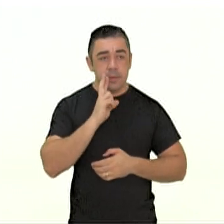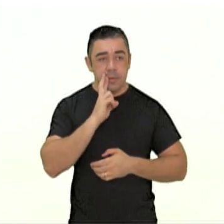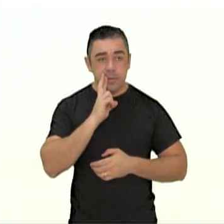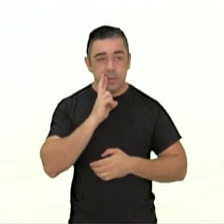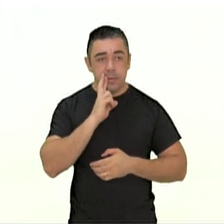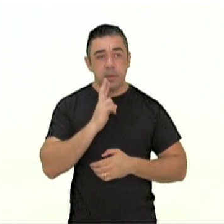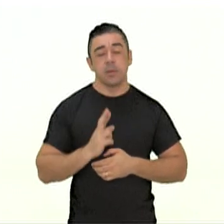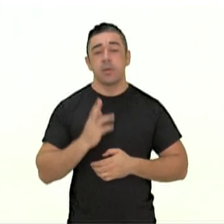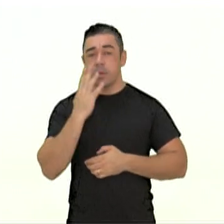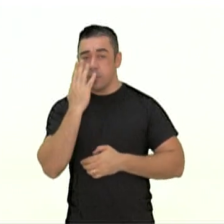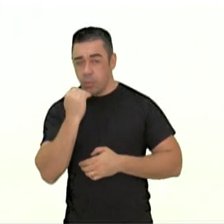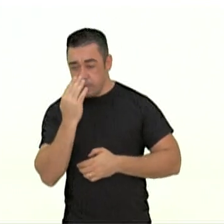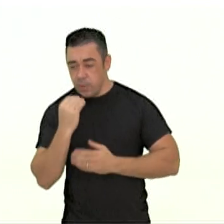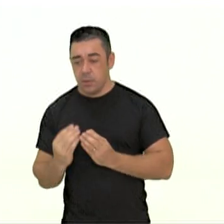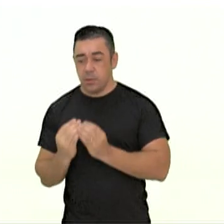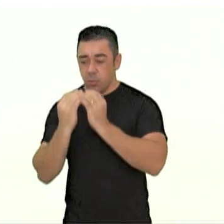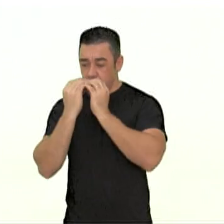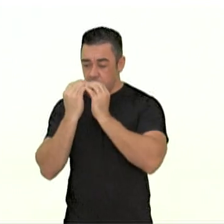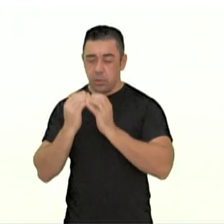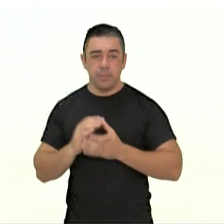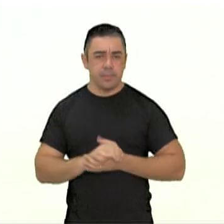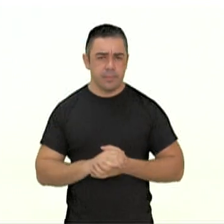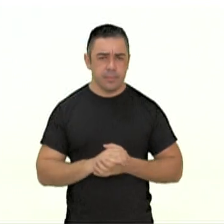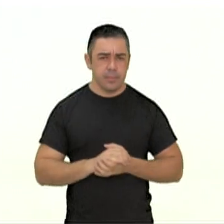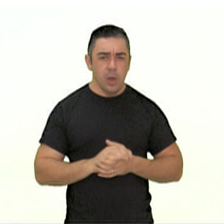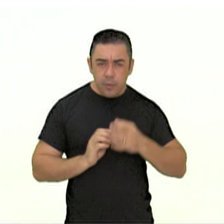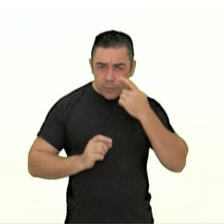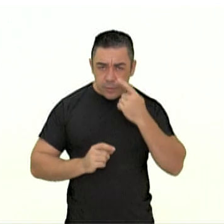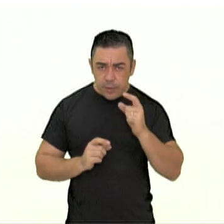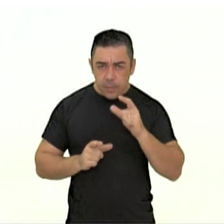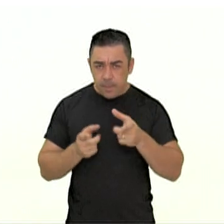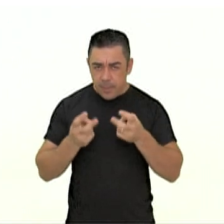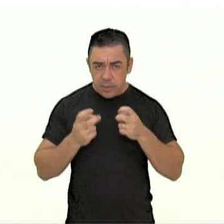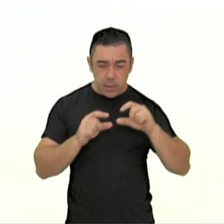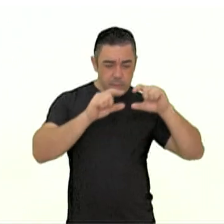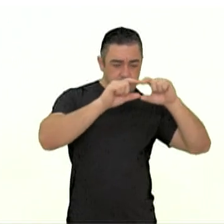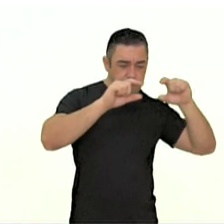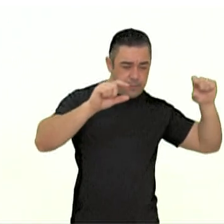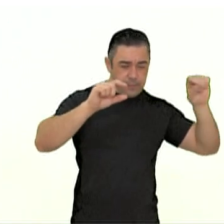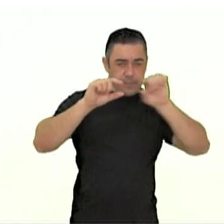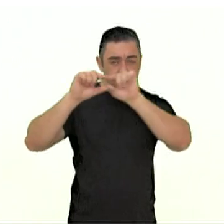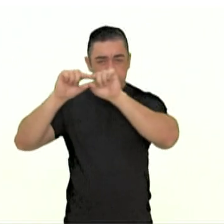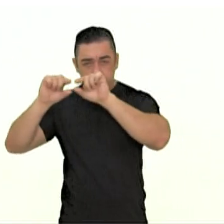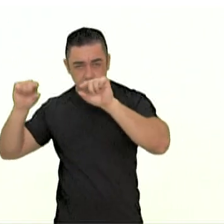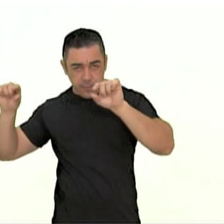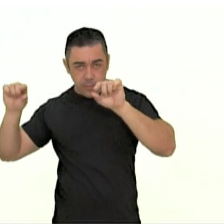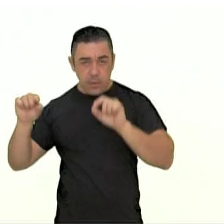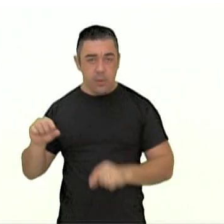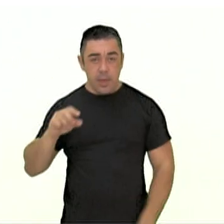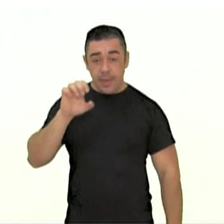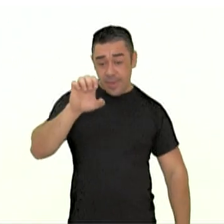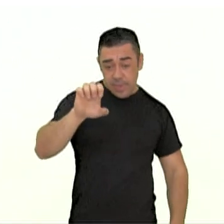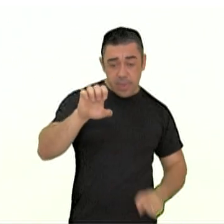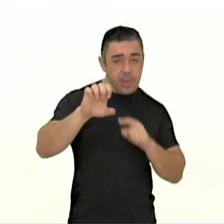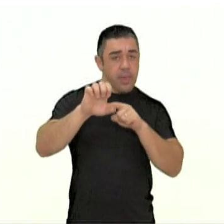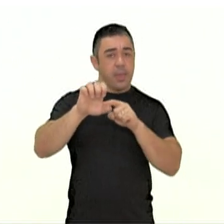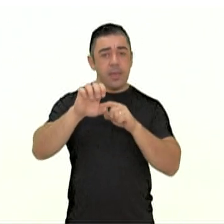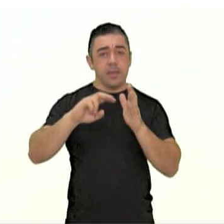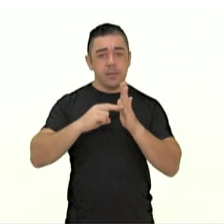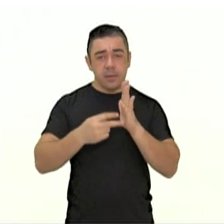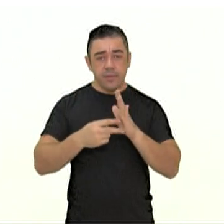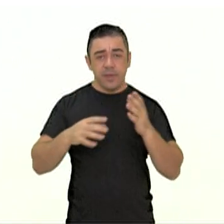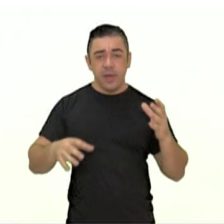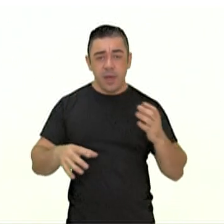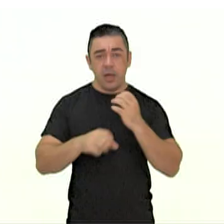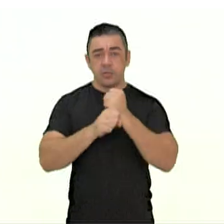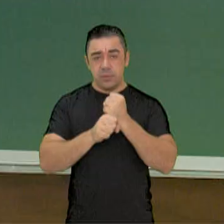e comi um sanduíche. Vocês conseguem perceber que há uma adição, tá bom? Então vamos lá.